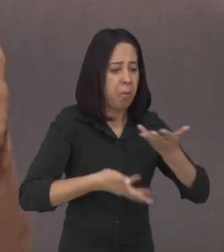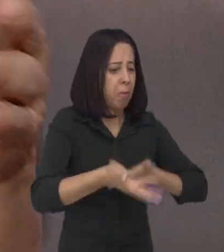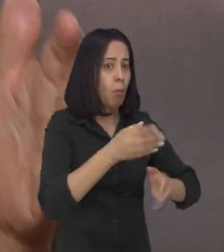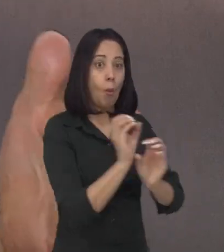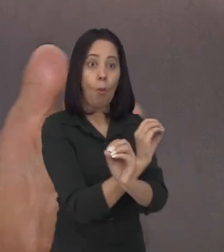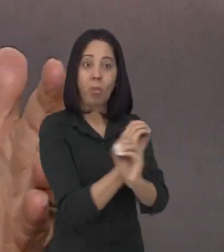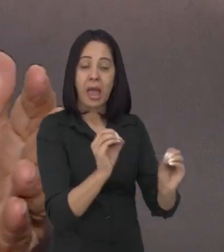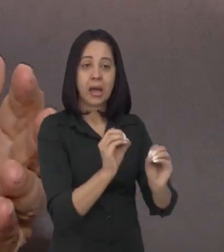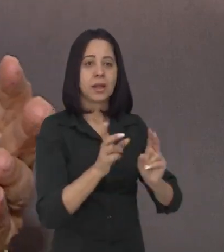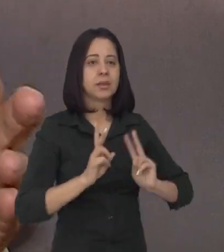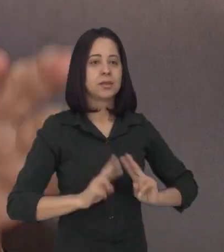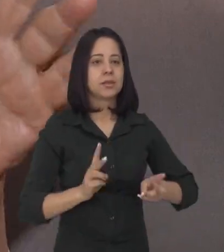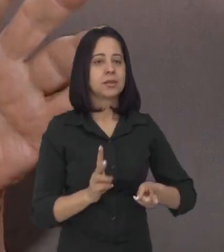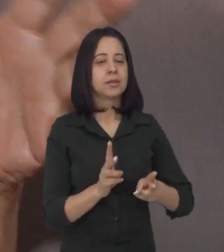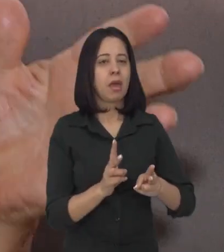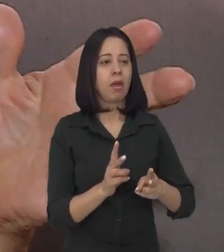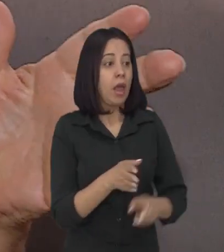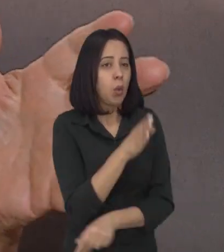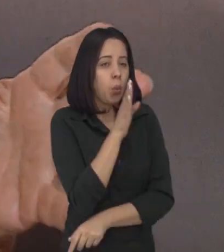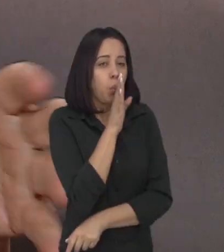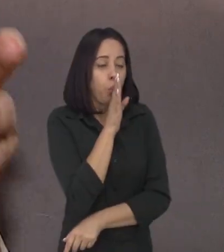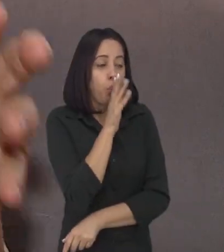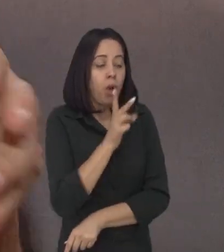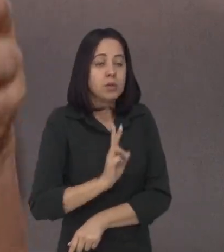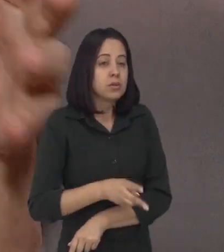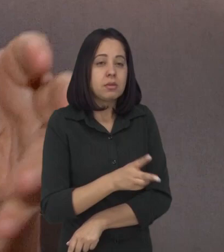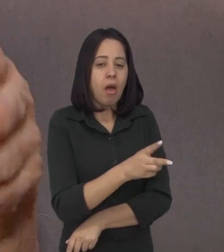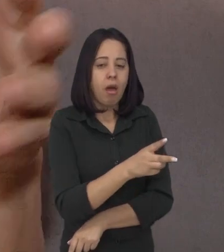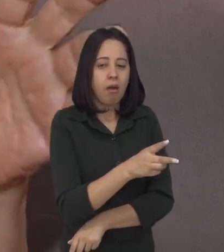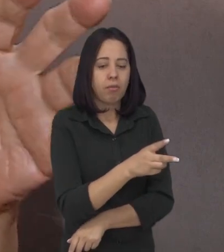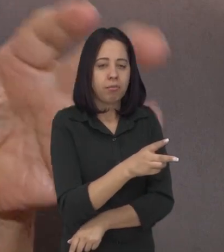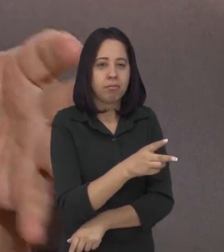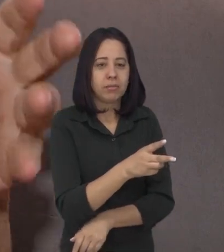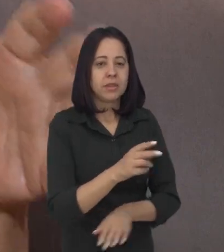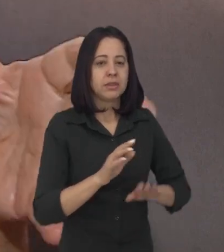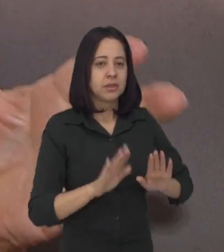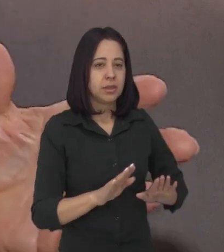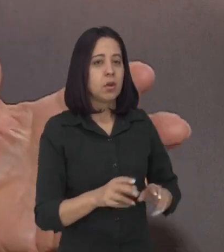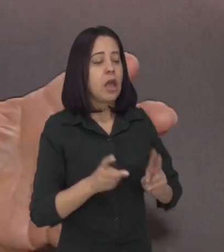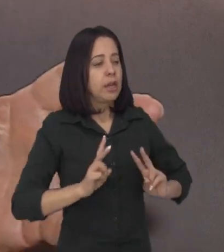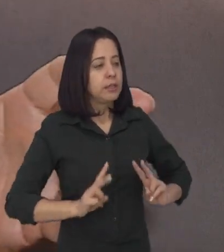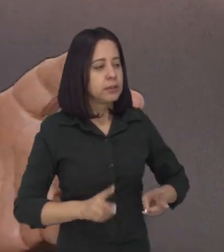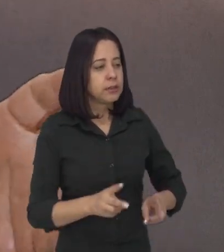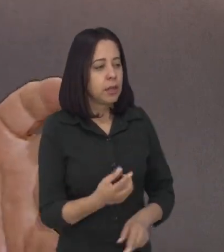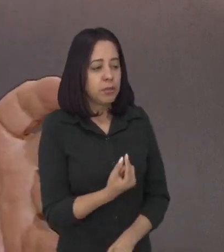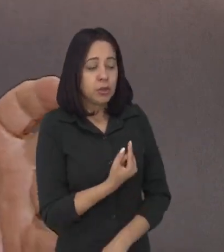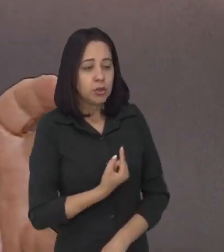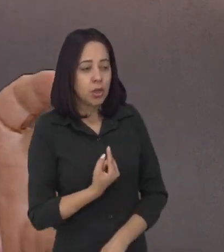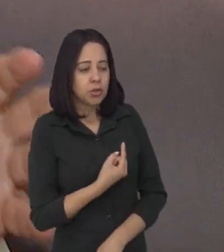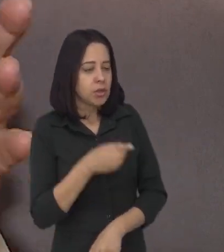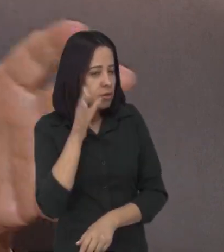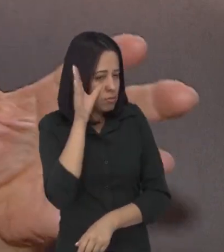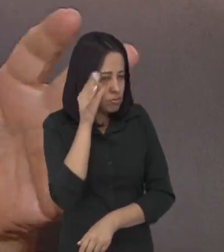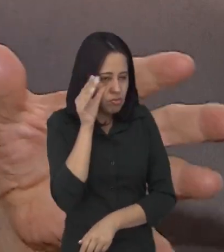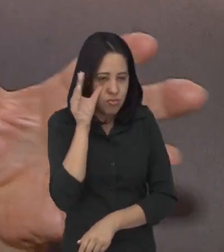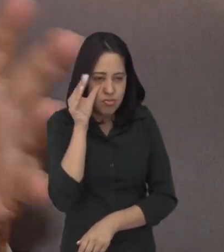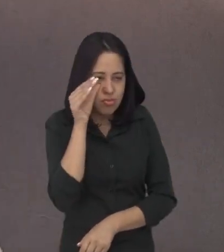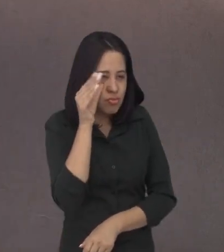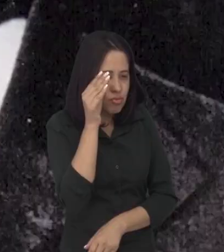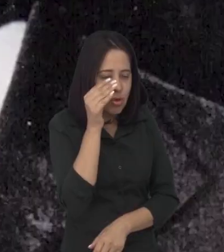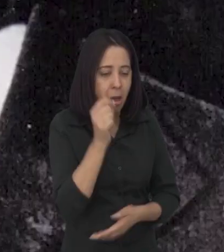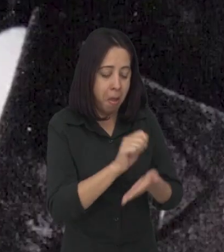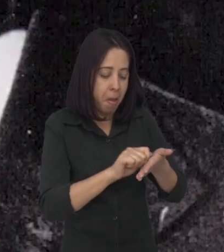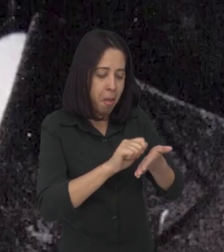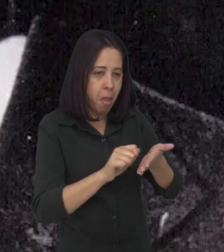certo? Ele não falava com o pessoal, ele apenas registrava o fenômeno do folclore,